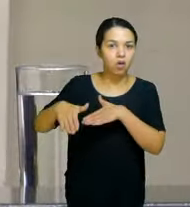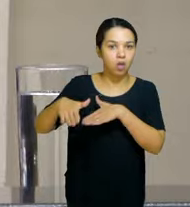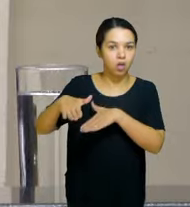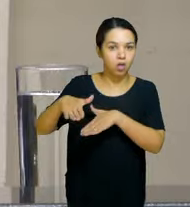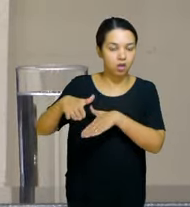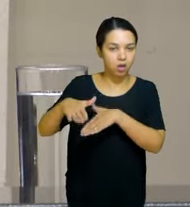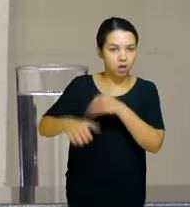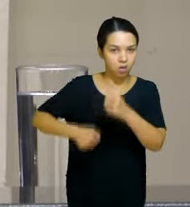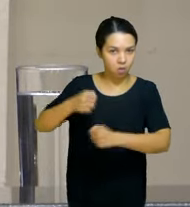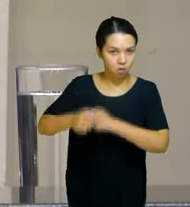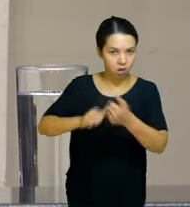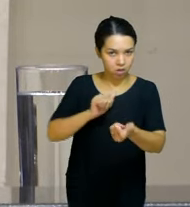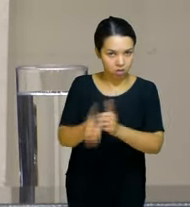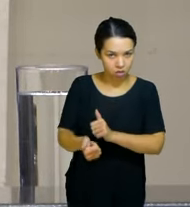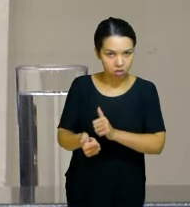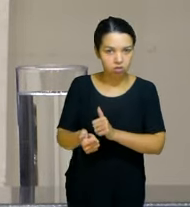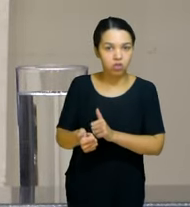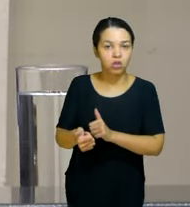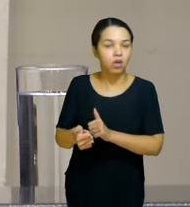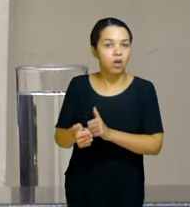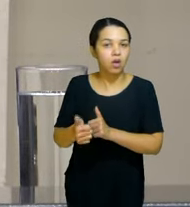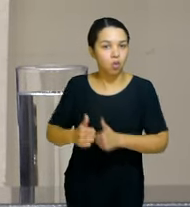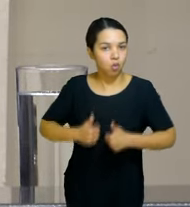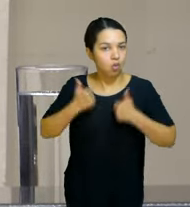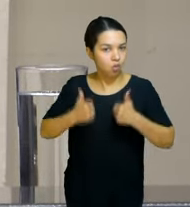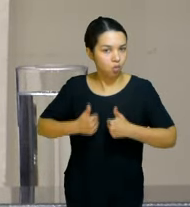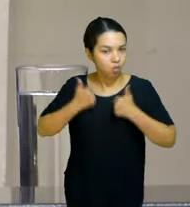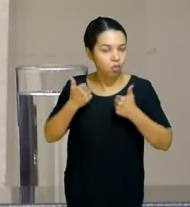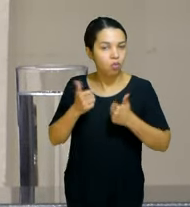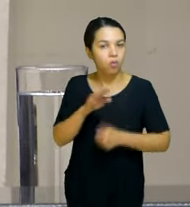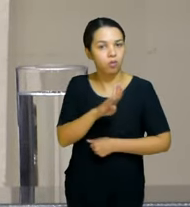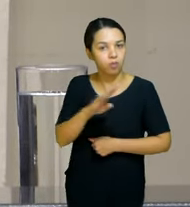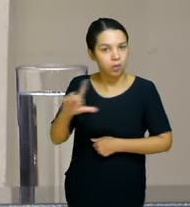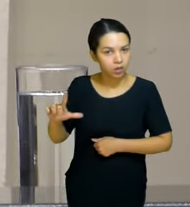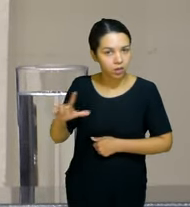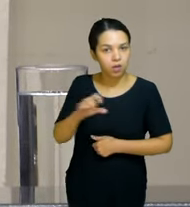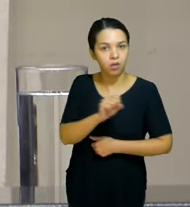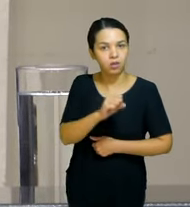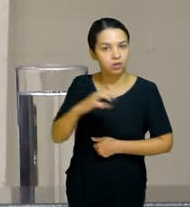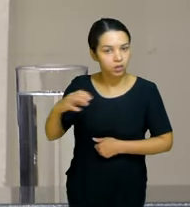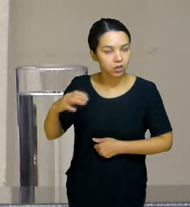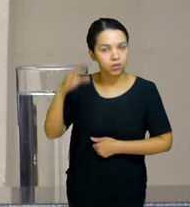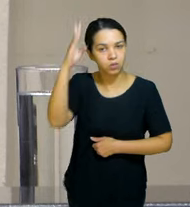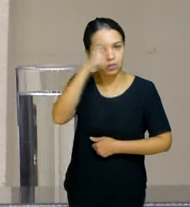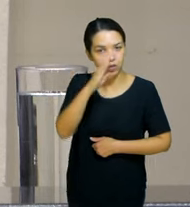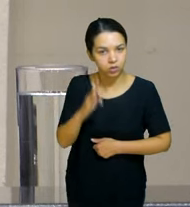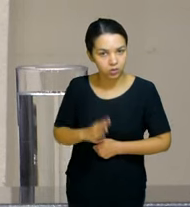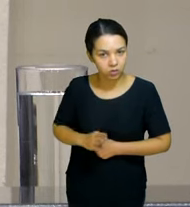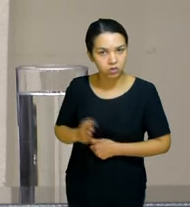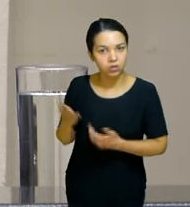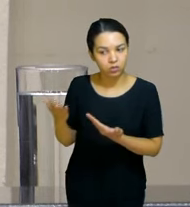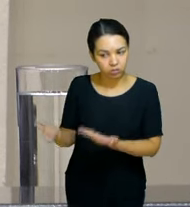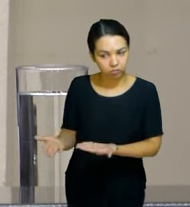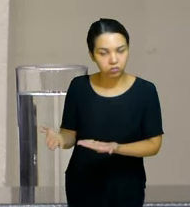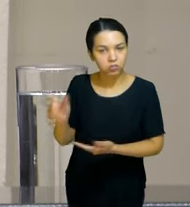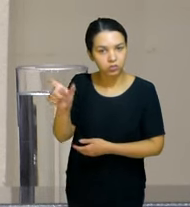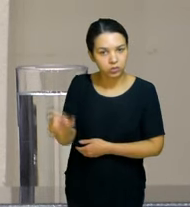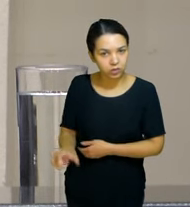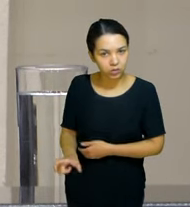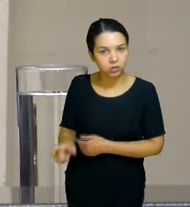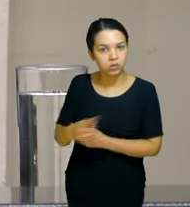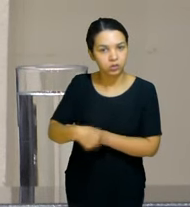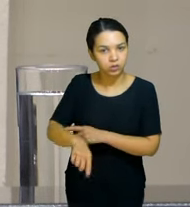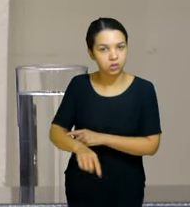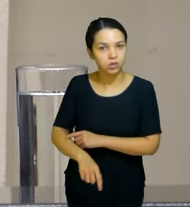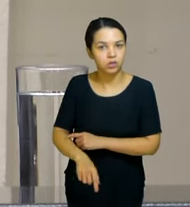Blumenau. Sempre foi um orgulho dos catarinenses e um orgulho do Brasil. Sérgio Galdino é uma pessoa que merece...